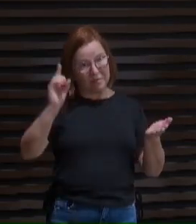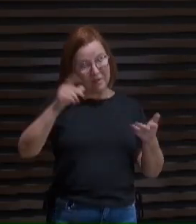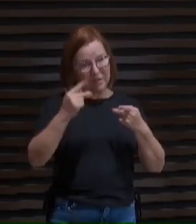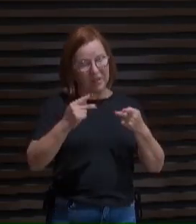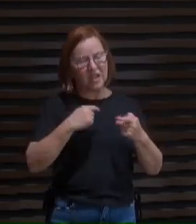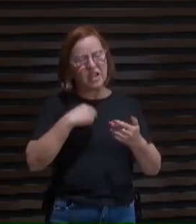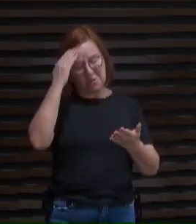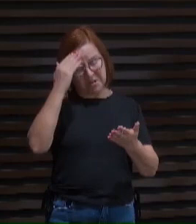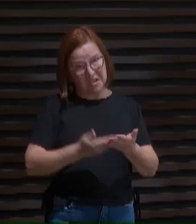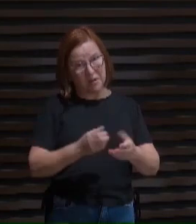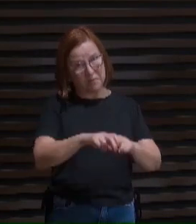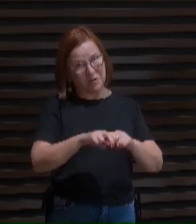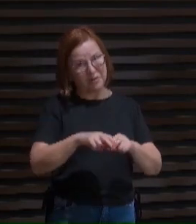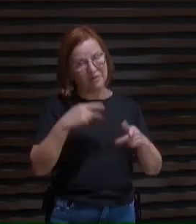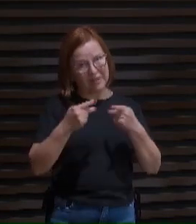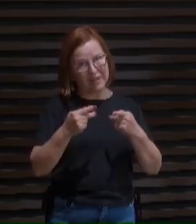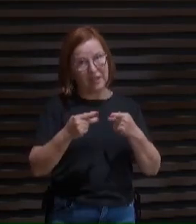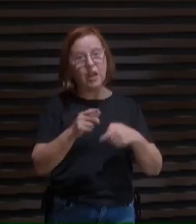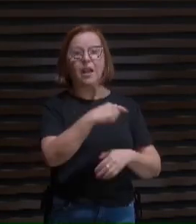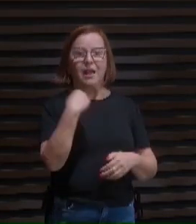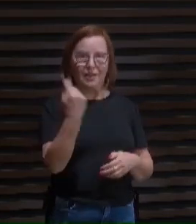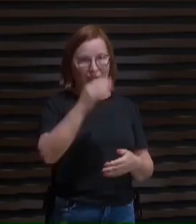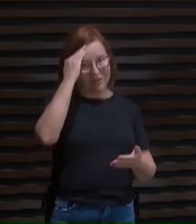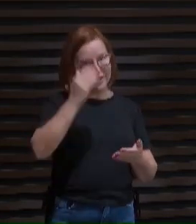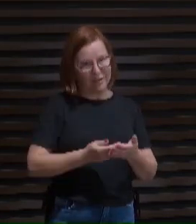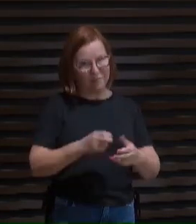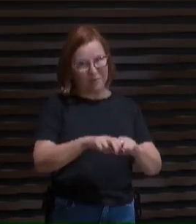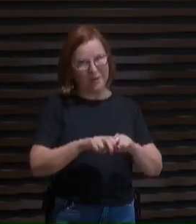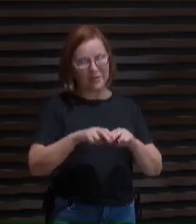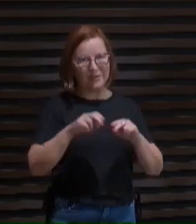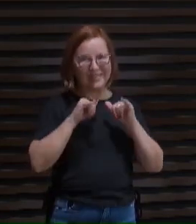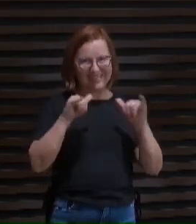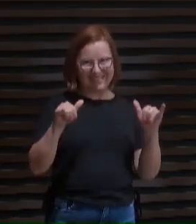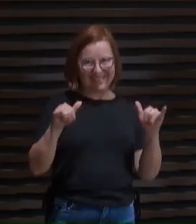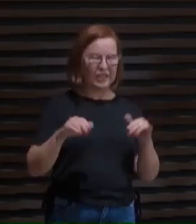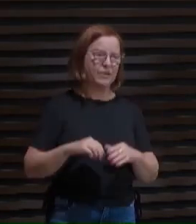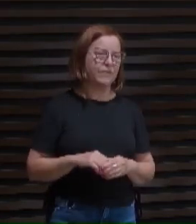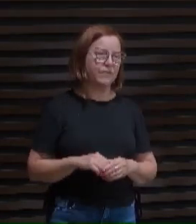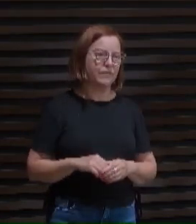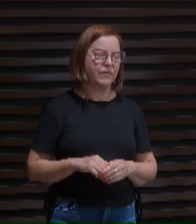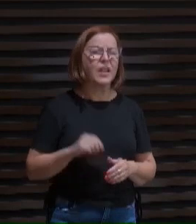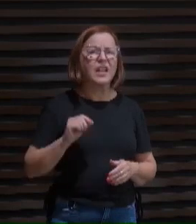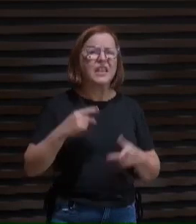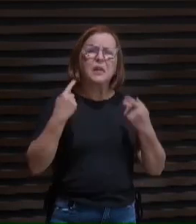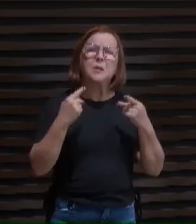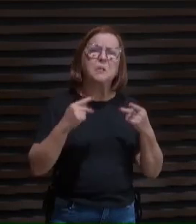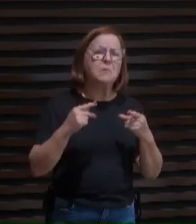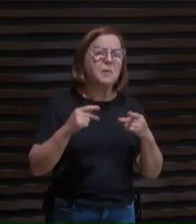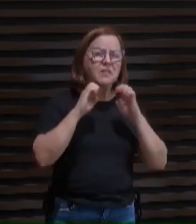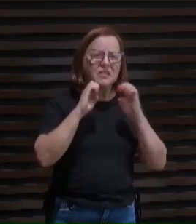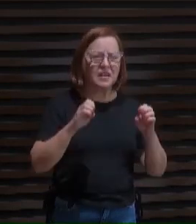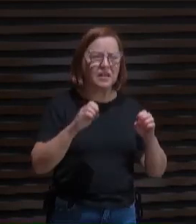isso falei. Nós cremos, por isso falamos. Quem que prega o evangelho? É os pastores?